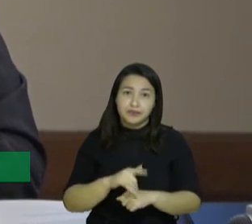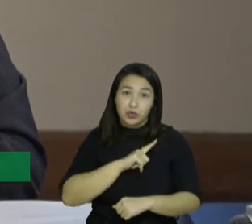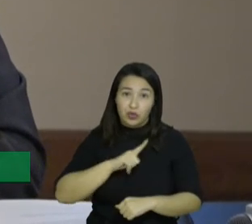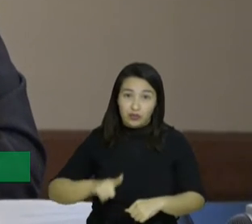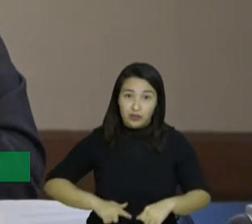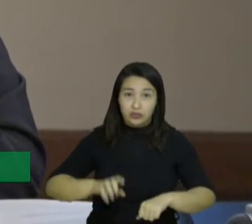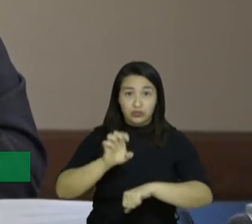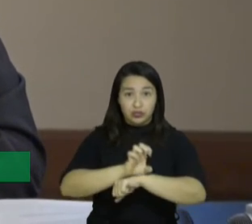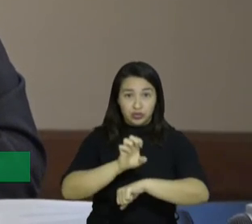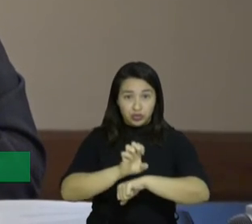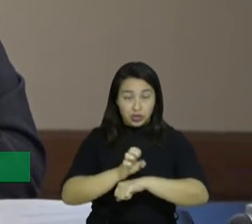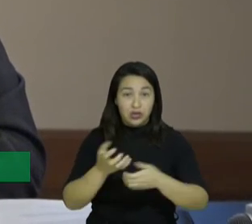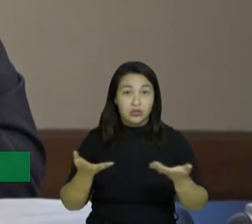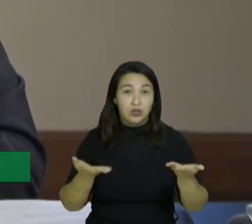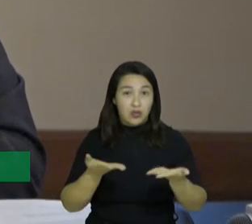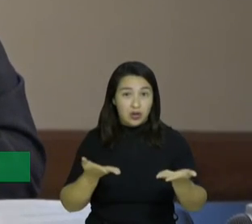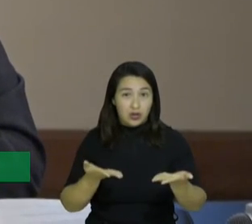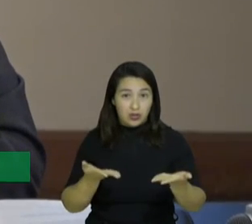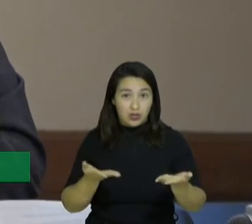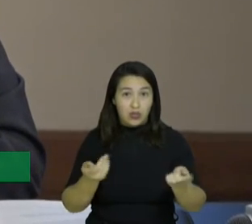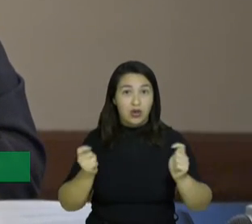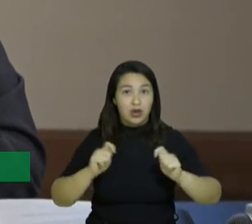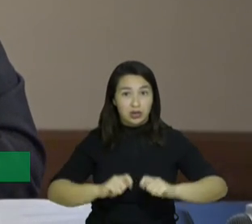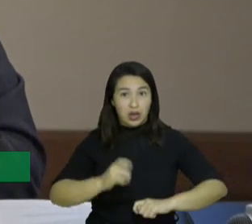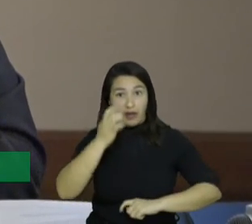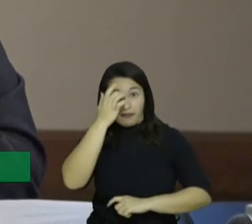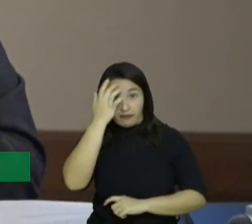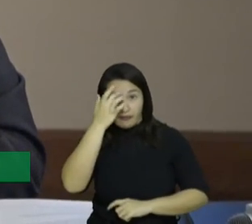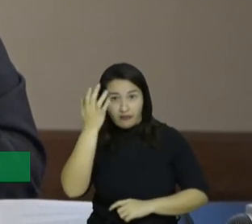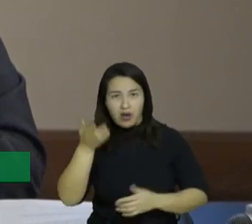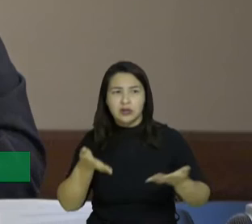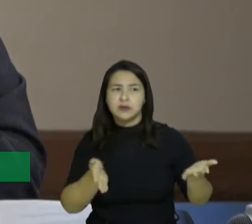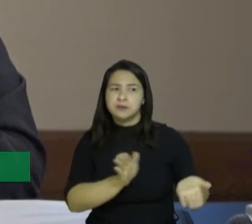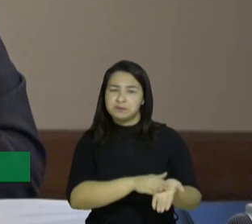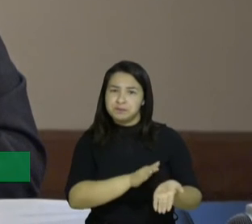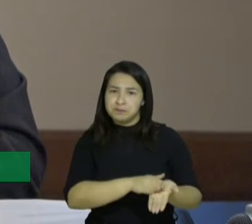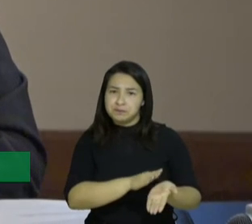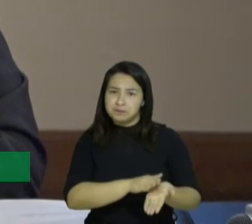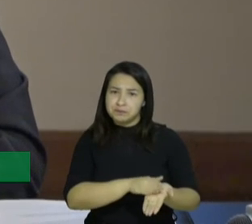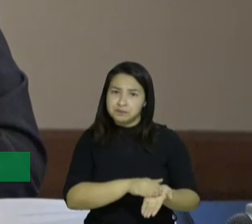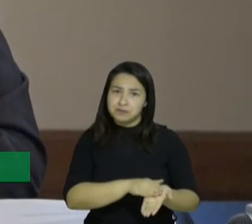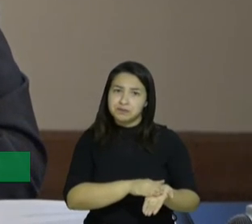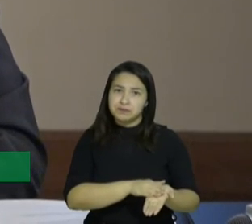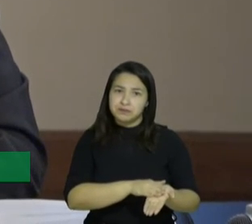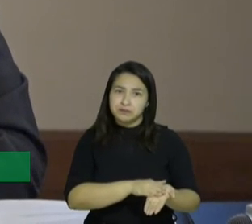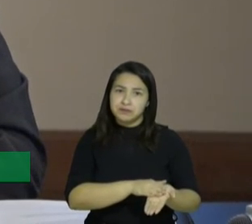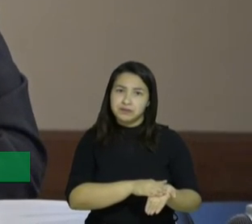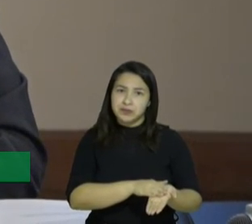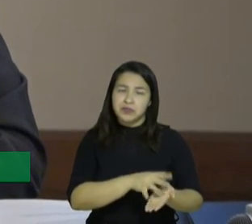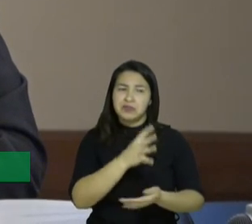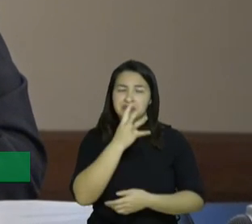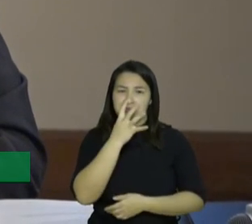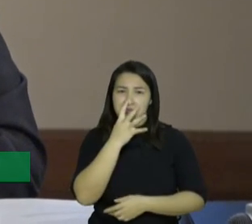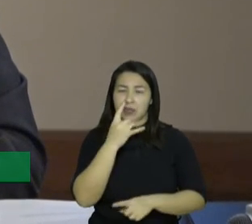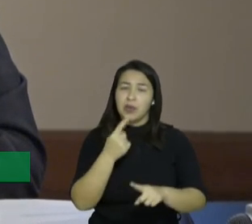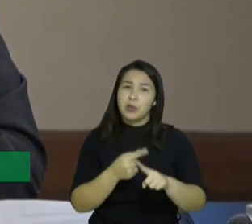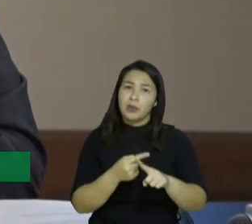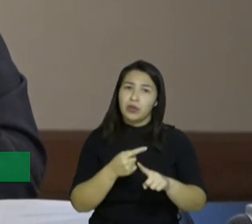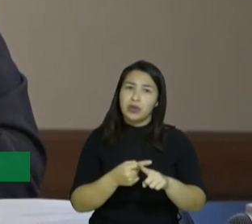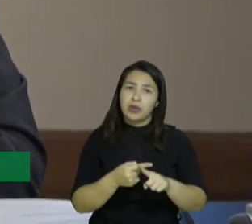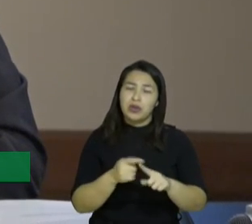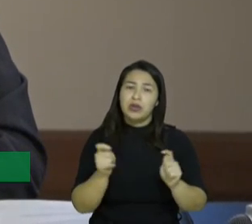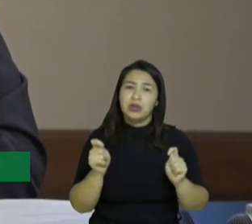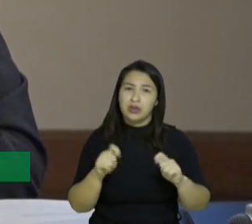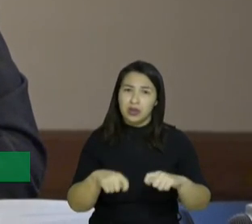muito próximo agora o que a gente tem que sempre elogiar eh admirar porque a gente tem uma uma uma conversa